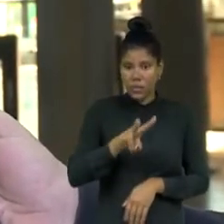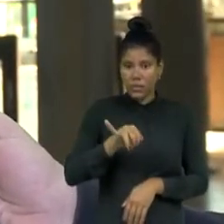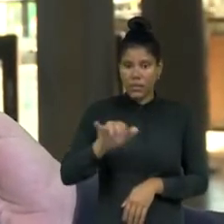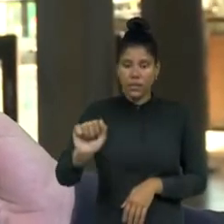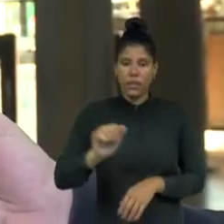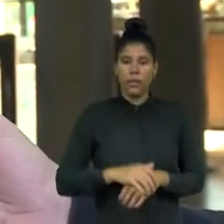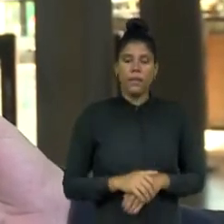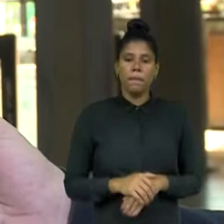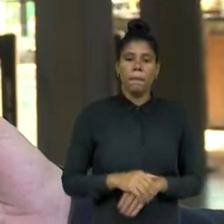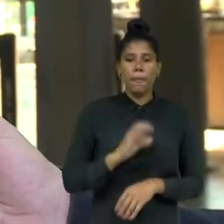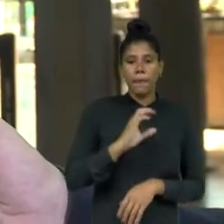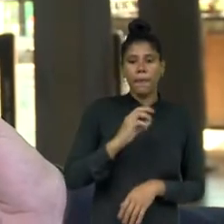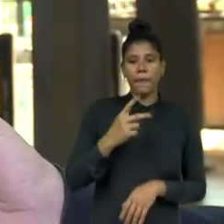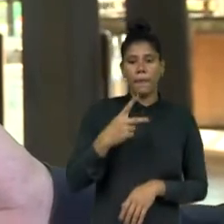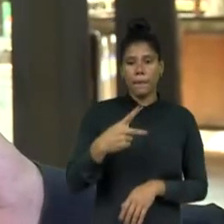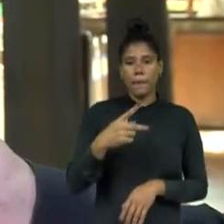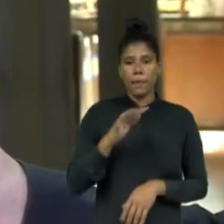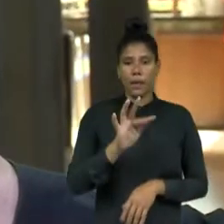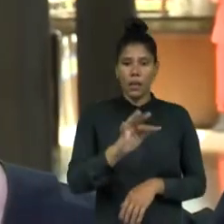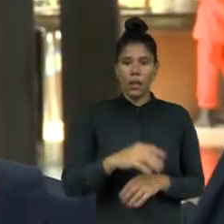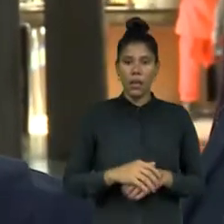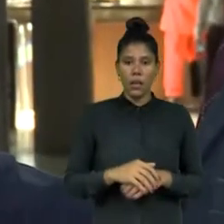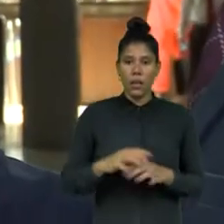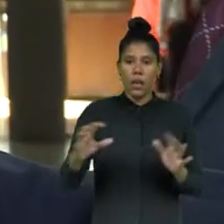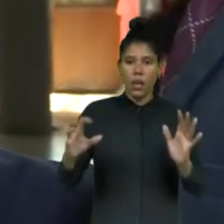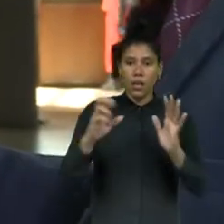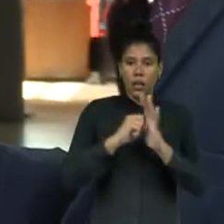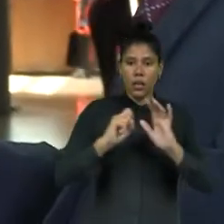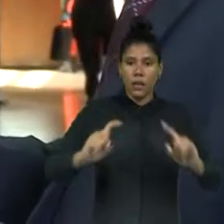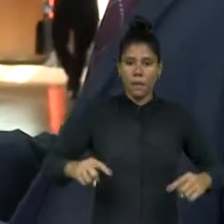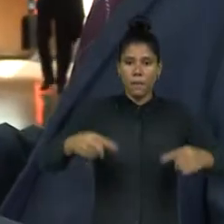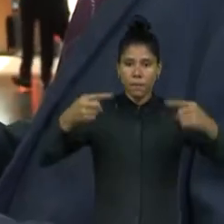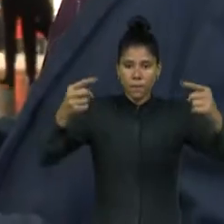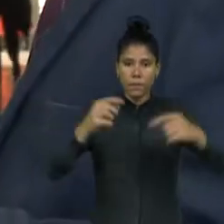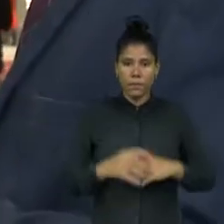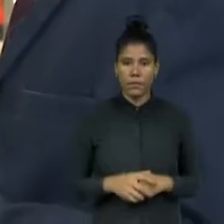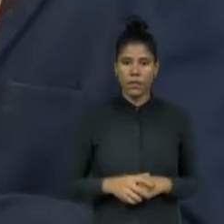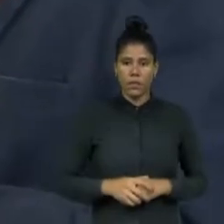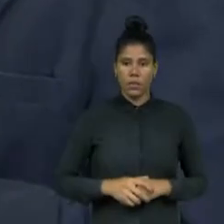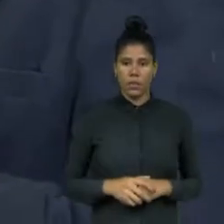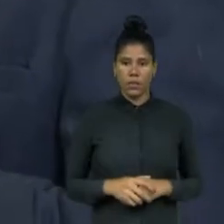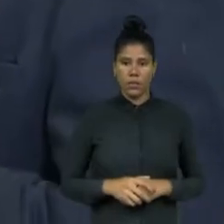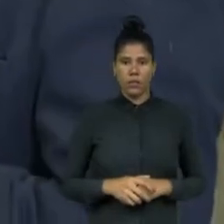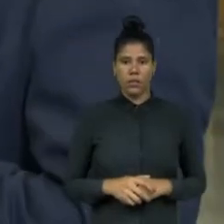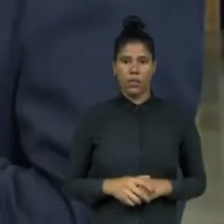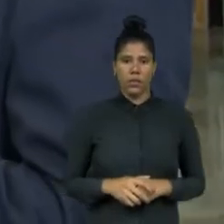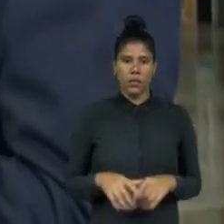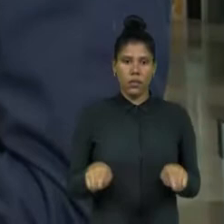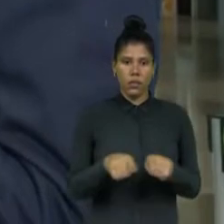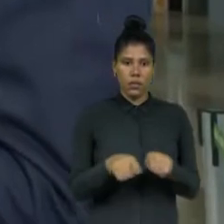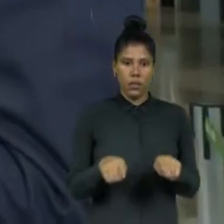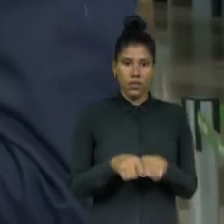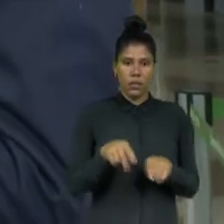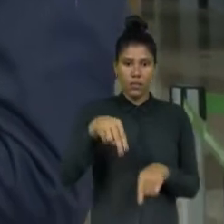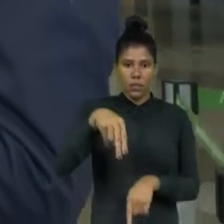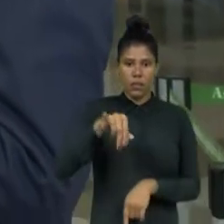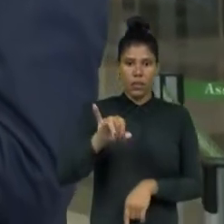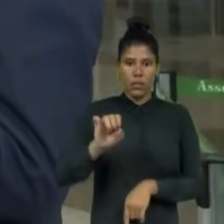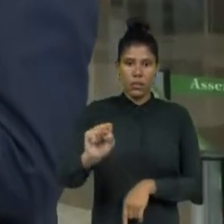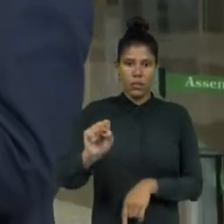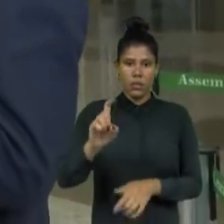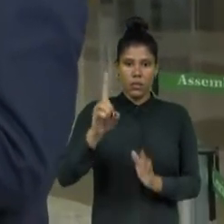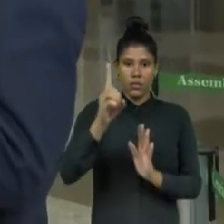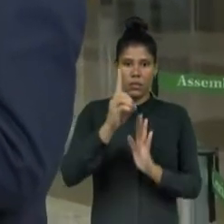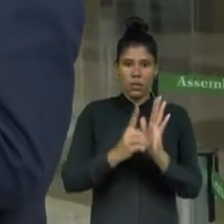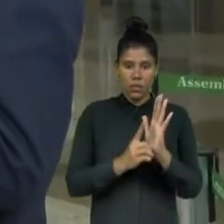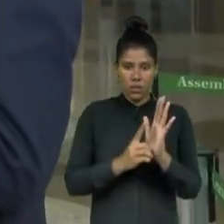primeira via e atualização cadastral. Também a carteira de trabalho digital e a emissão da declaração de NIS, que essa declaração dá ao cidadão